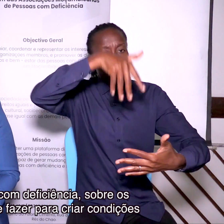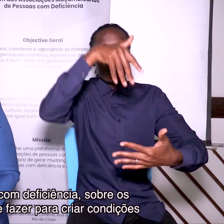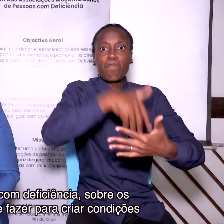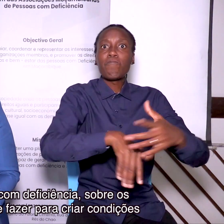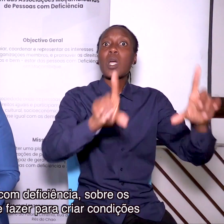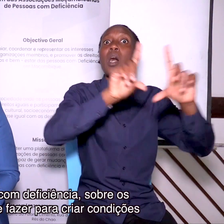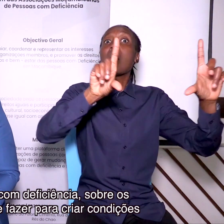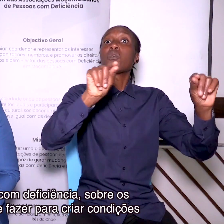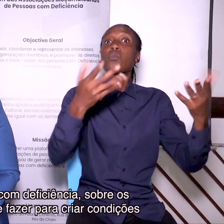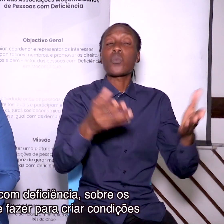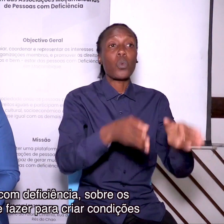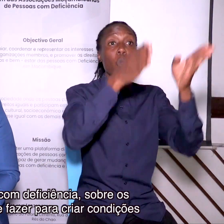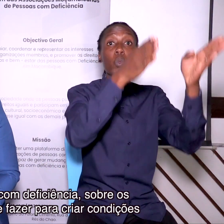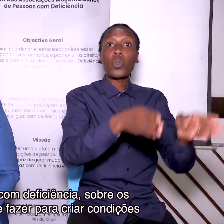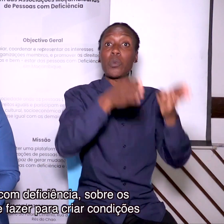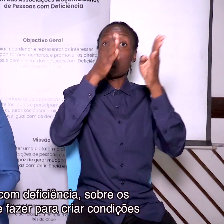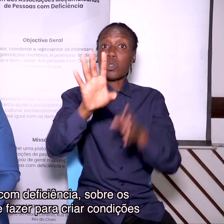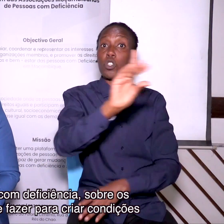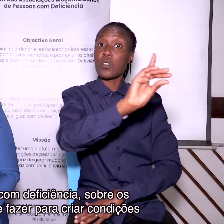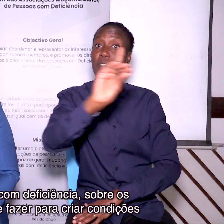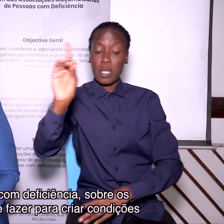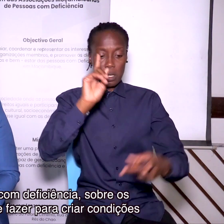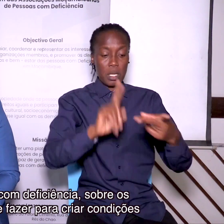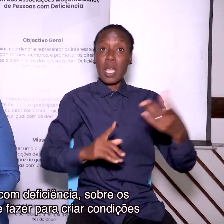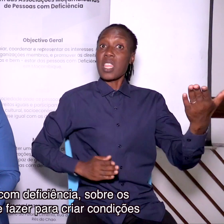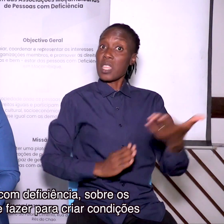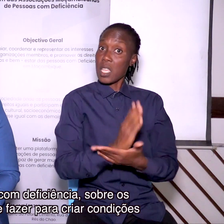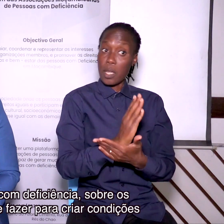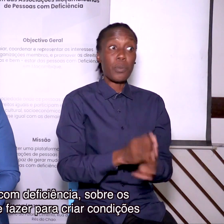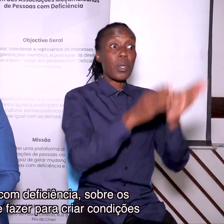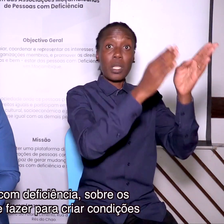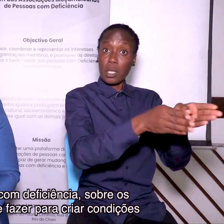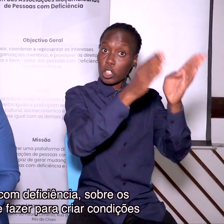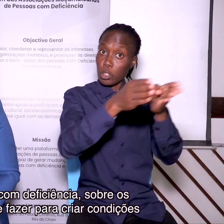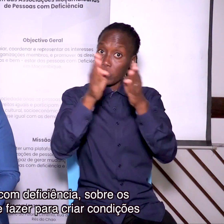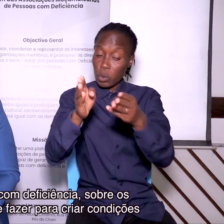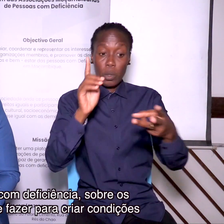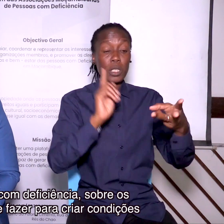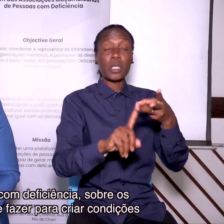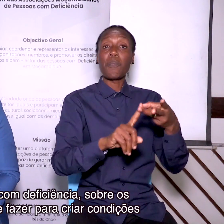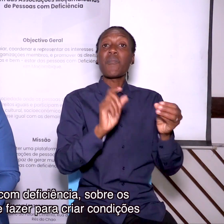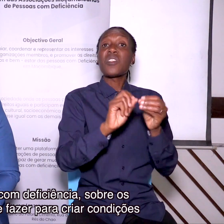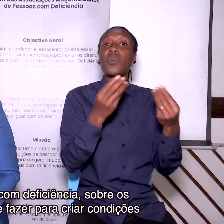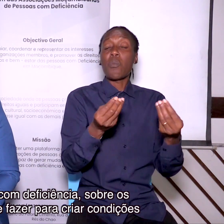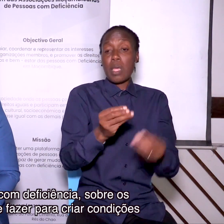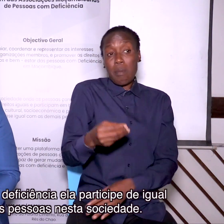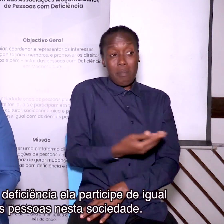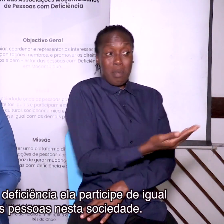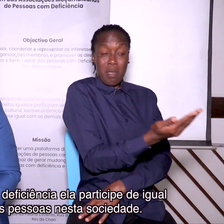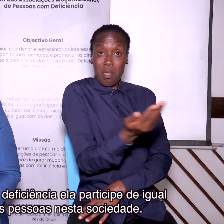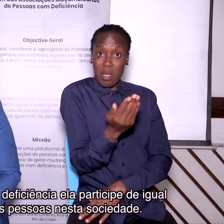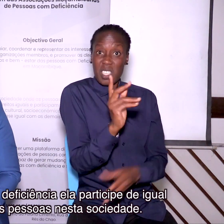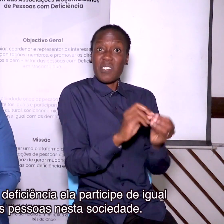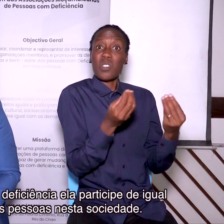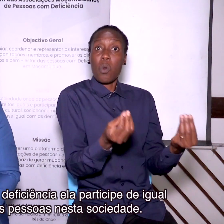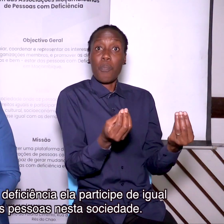com deficiência, sobre os direitos dela, o que fazer para criar condições para que